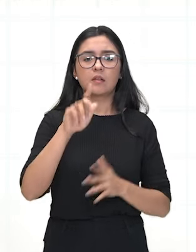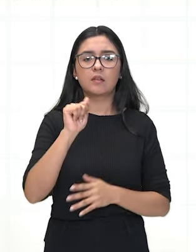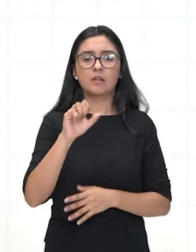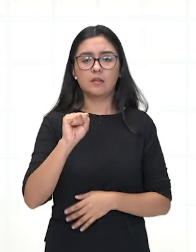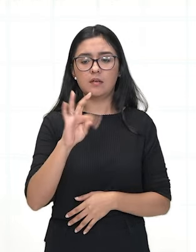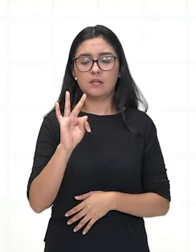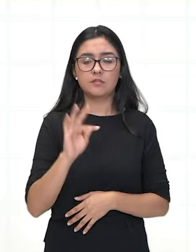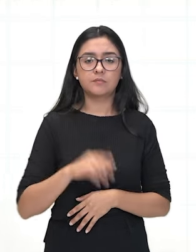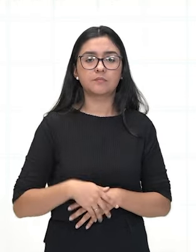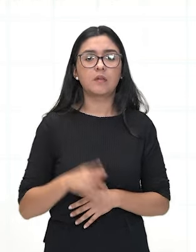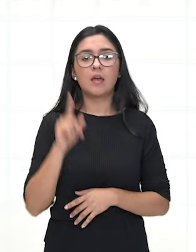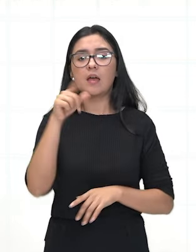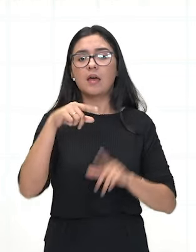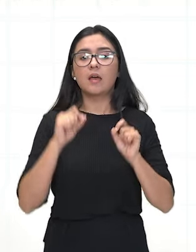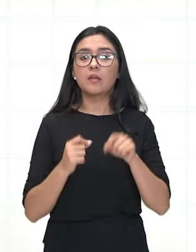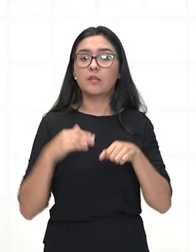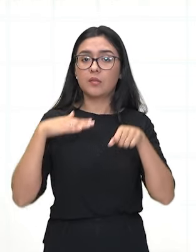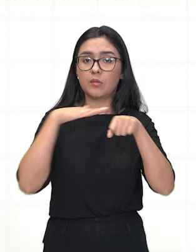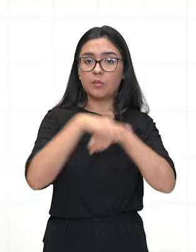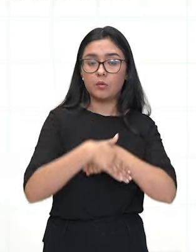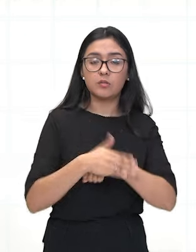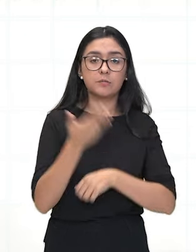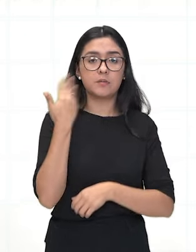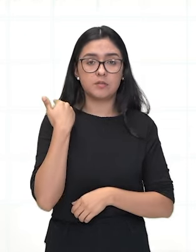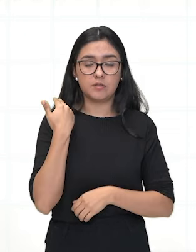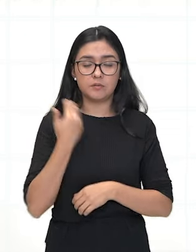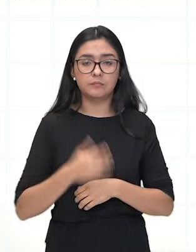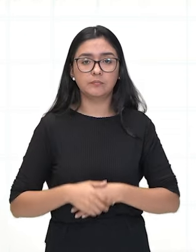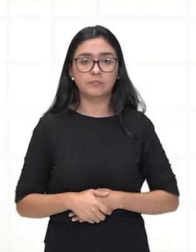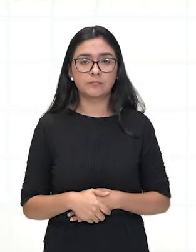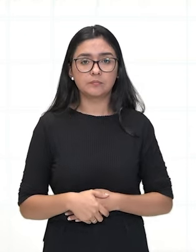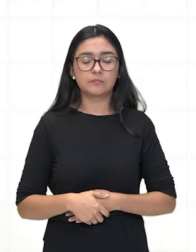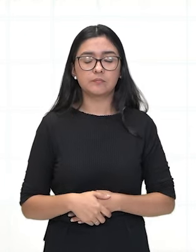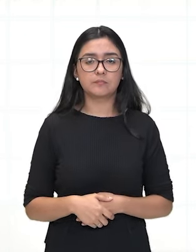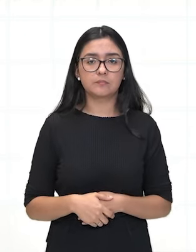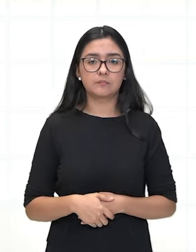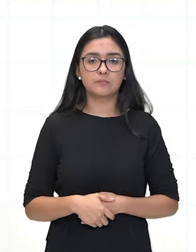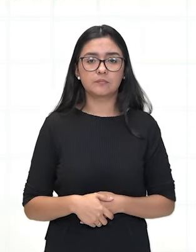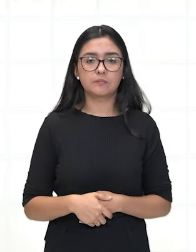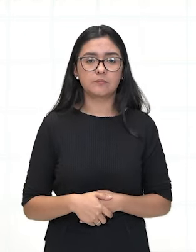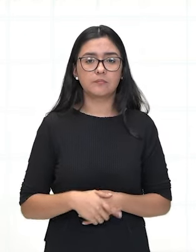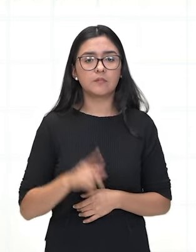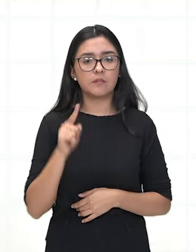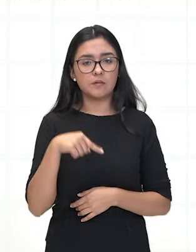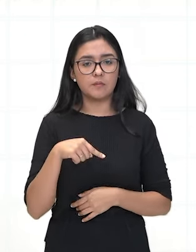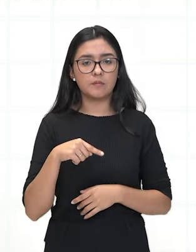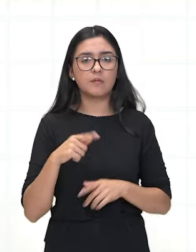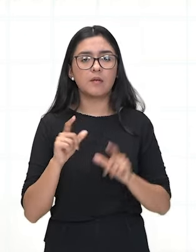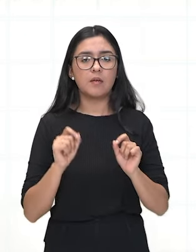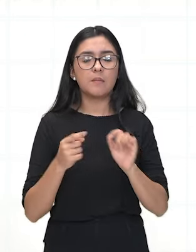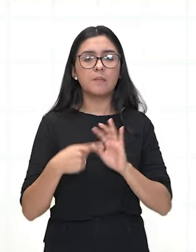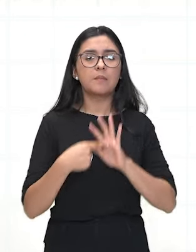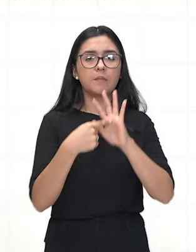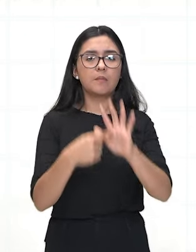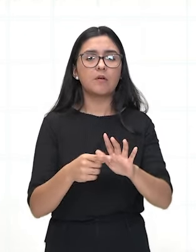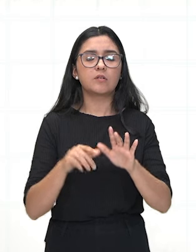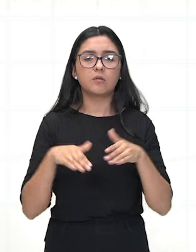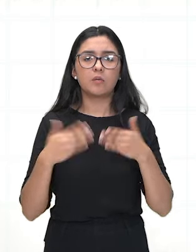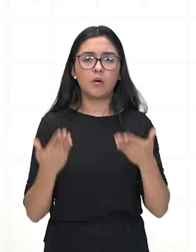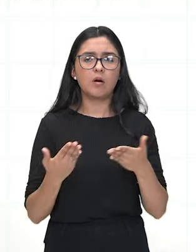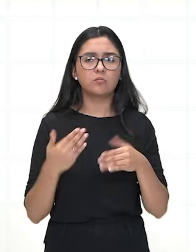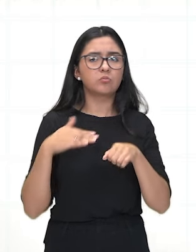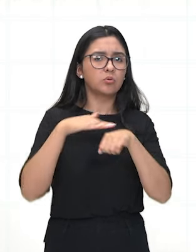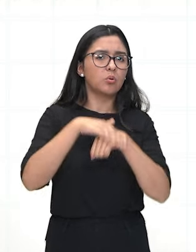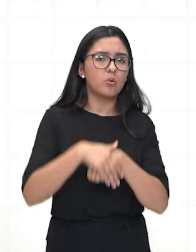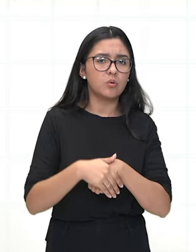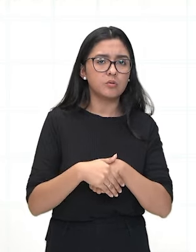no caso night né passada certo então esse Leste aí tá indicando que noite foi essa foi a noite passada